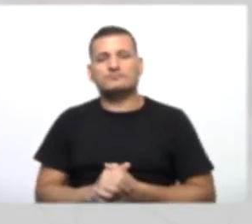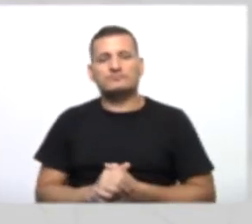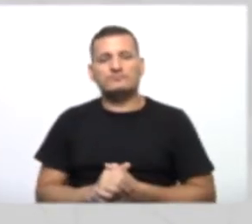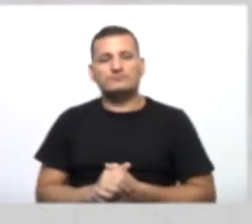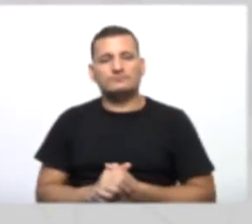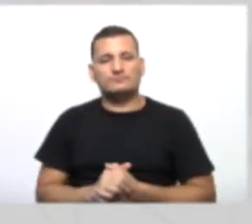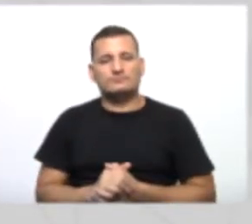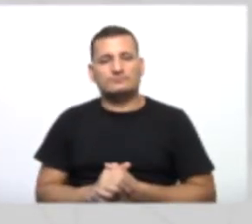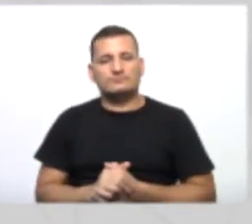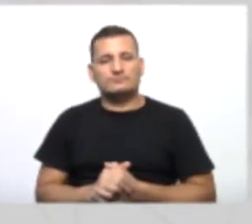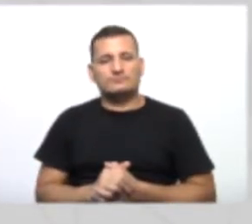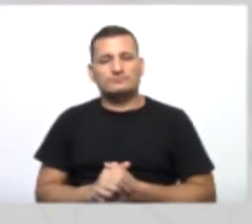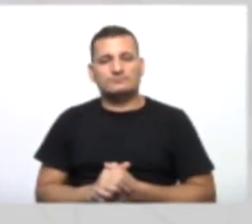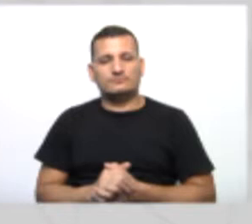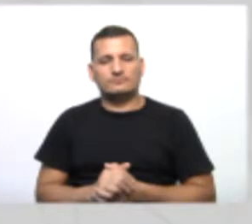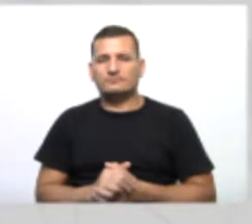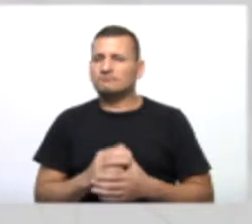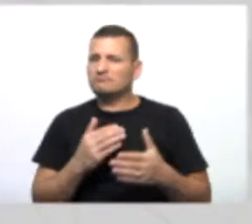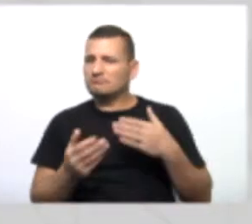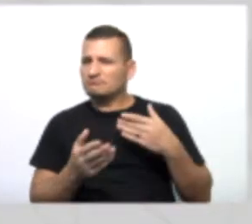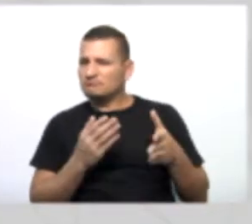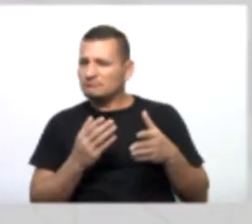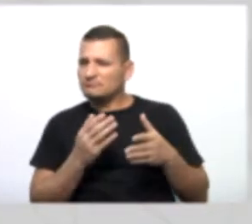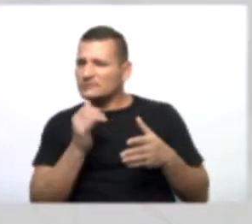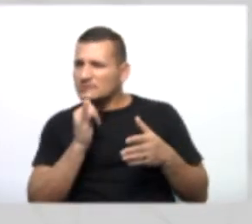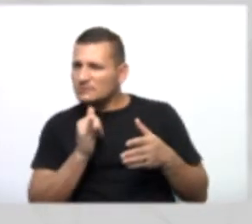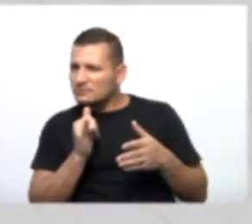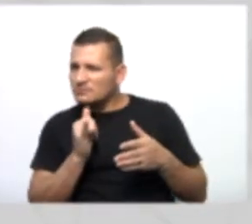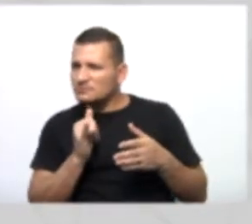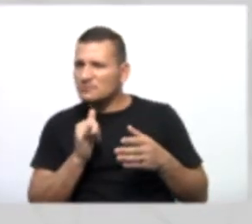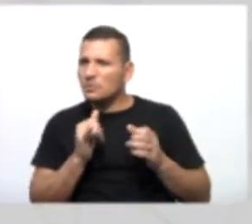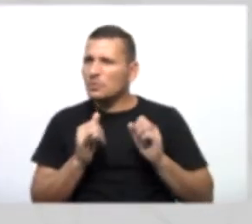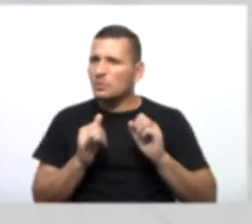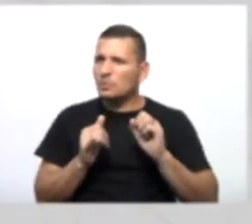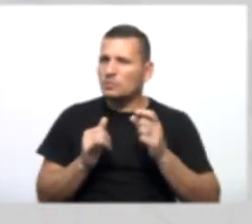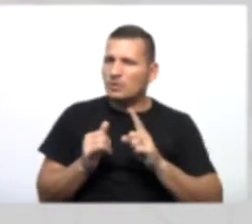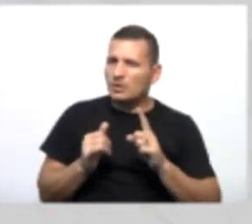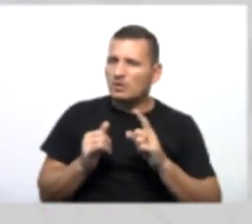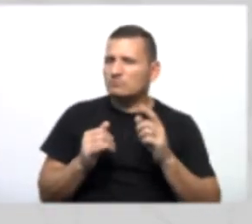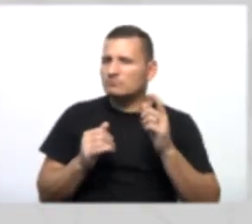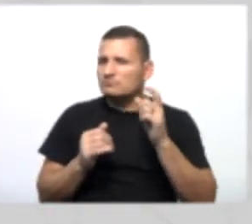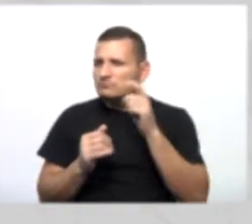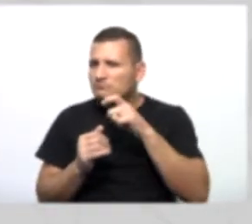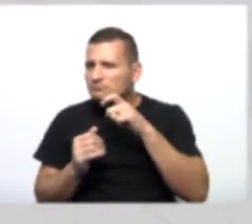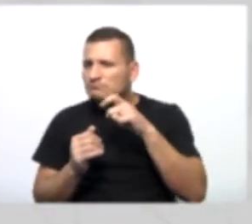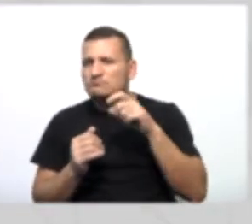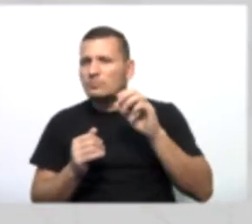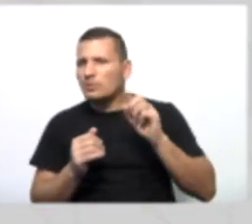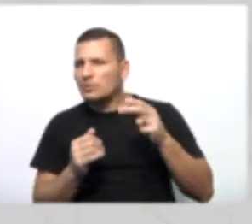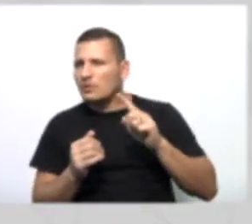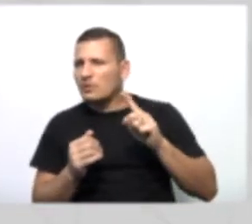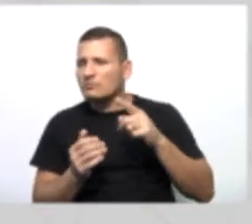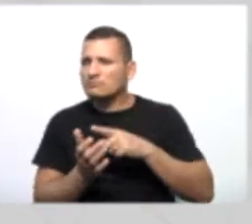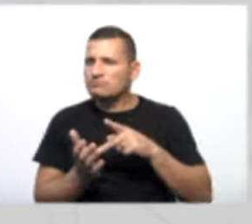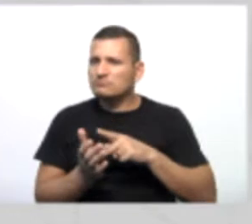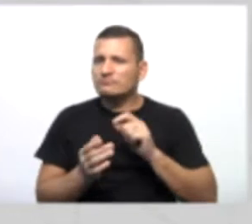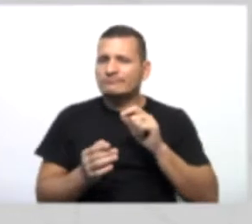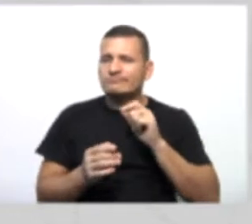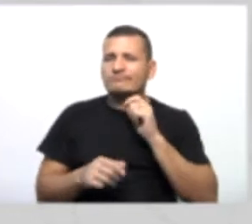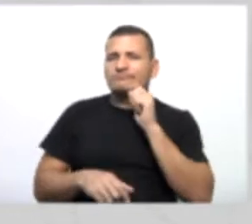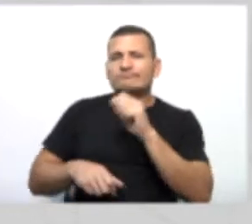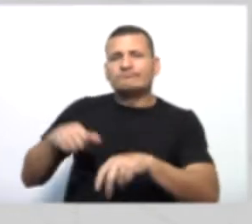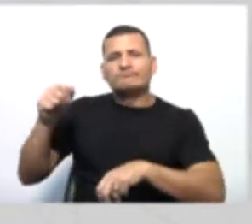semelhança é mera coincidência? Será que coincidências são semelhanças? Será que está acontecendo aí onde você está também? Muito lixo jogado